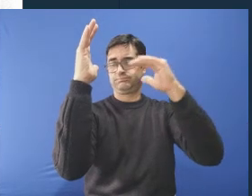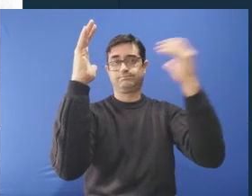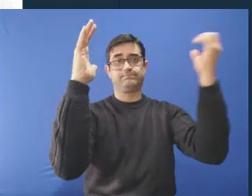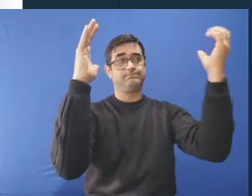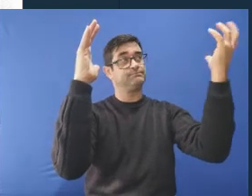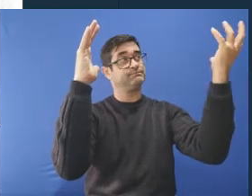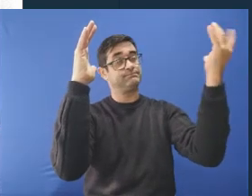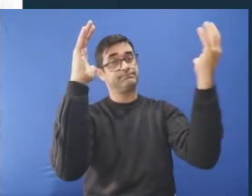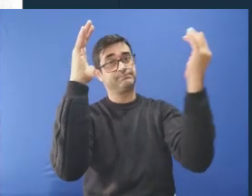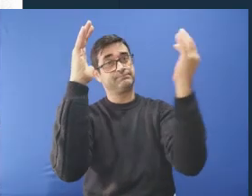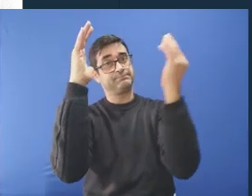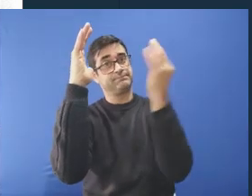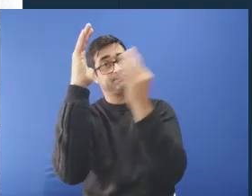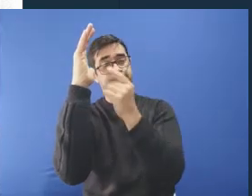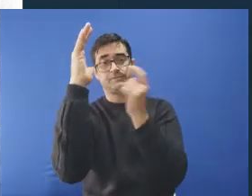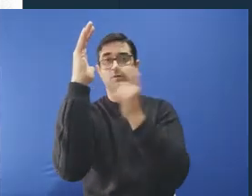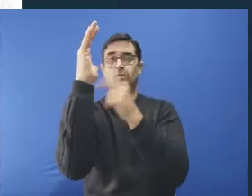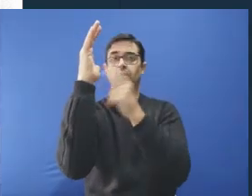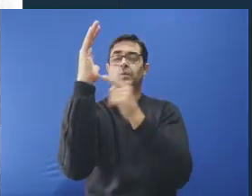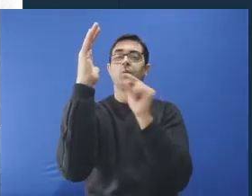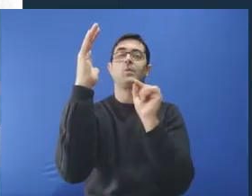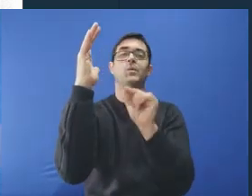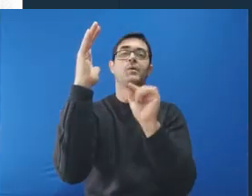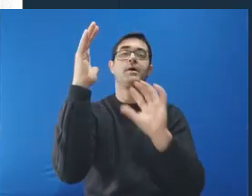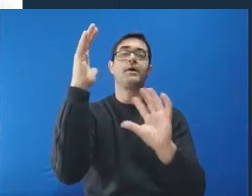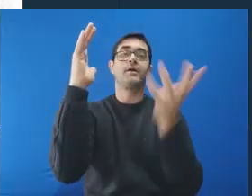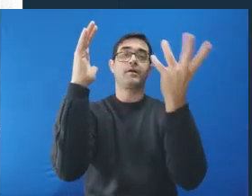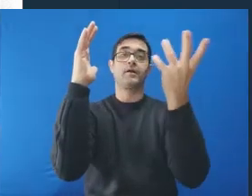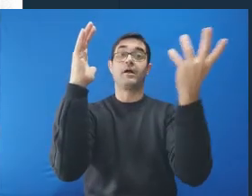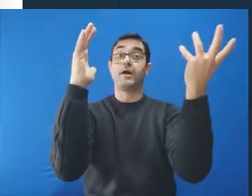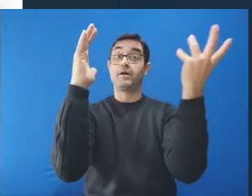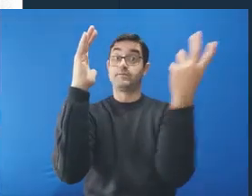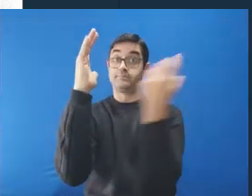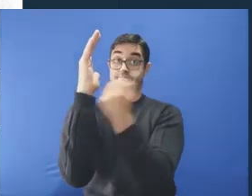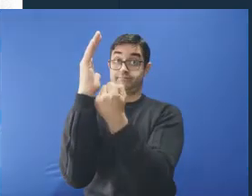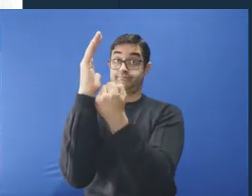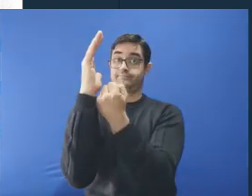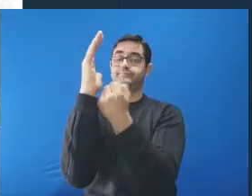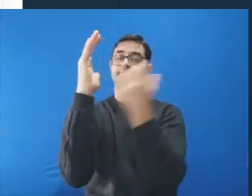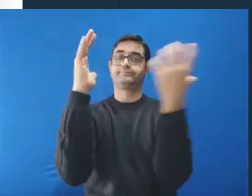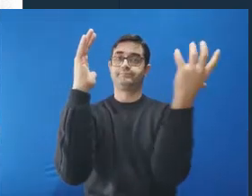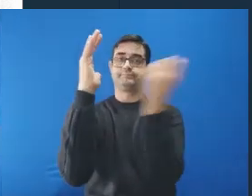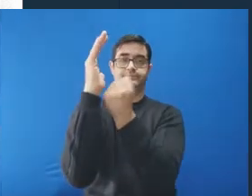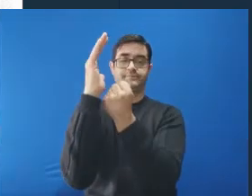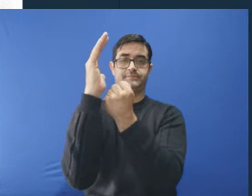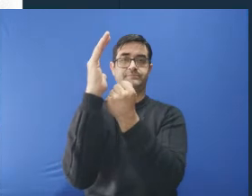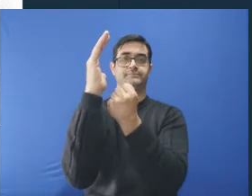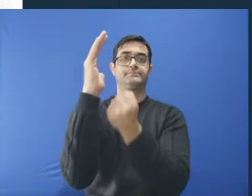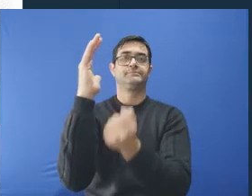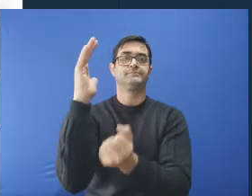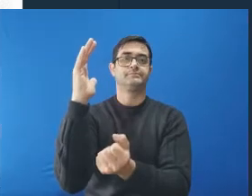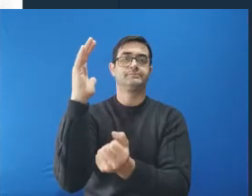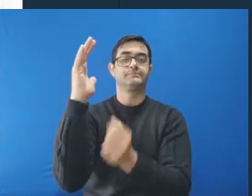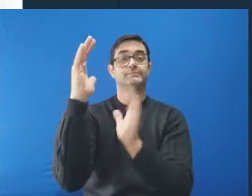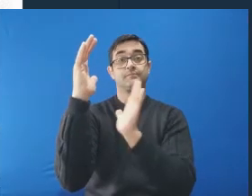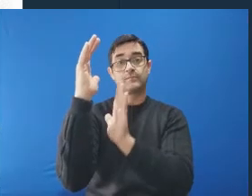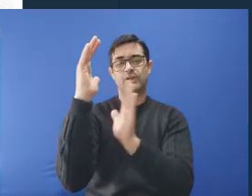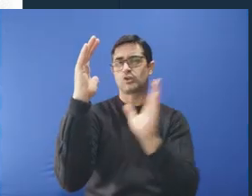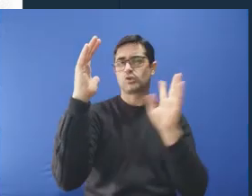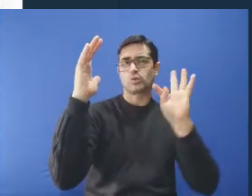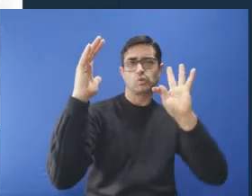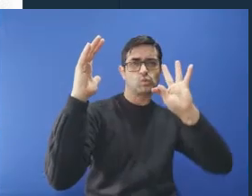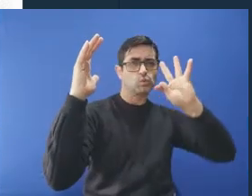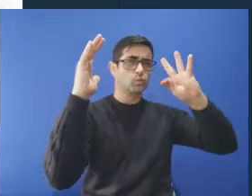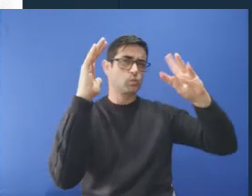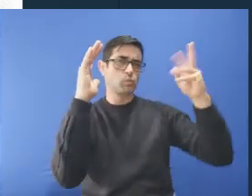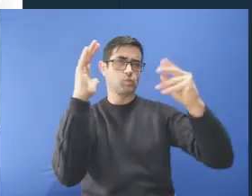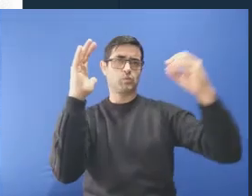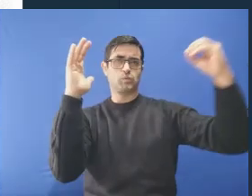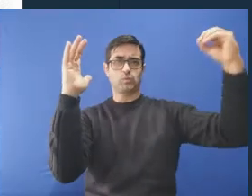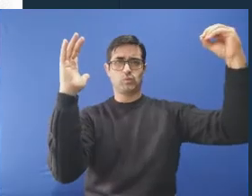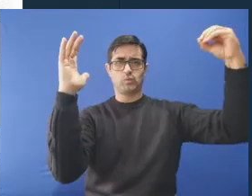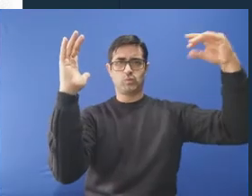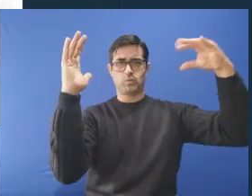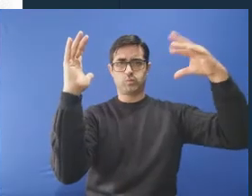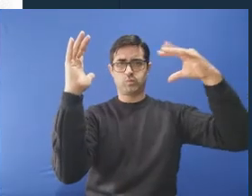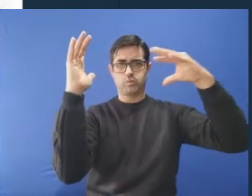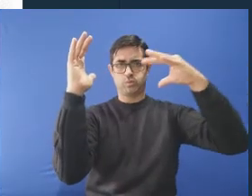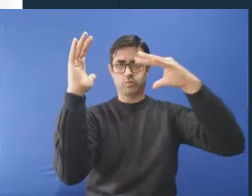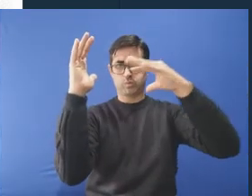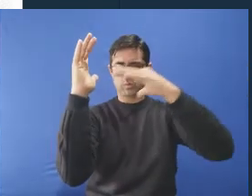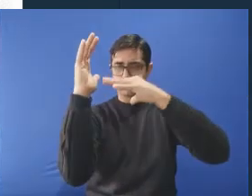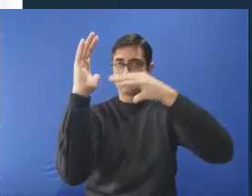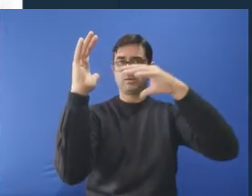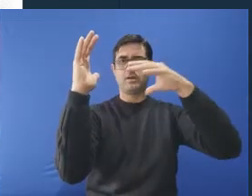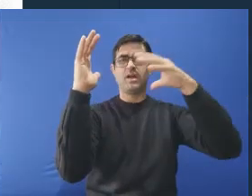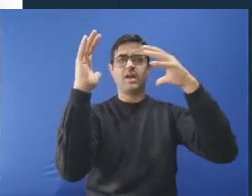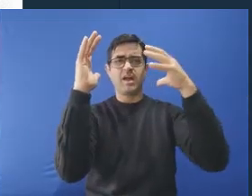Mas nem toda luz que toca nesse organismo é absorvida. Uma parte dessa luz é refletida e por isso nós vemos